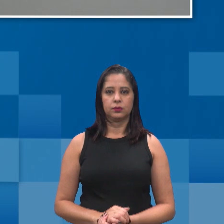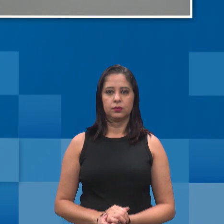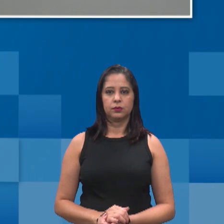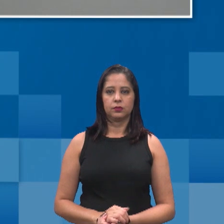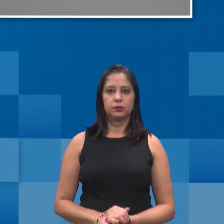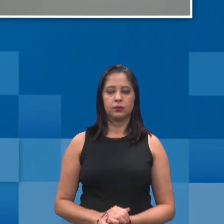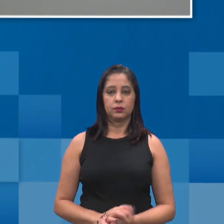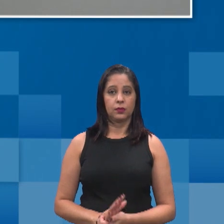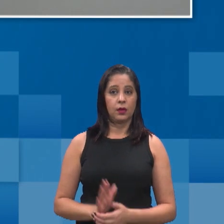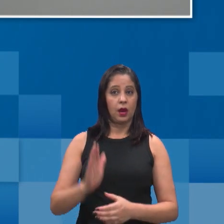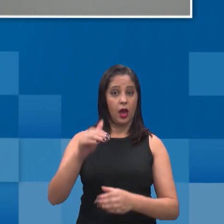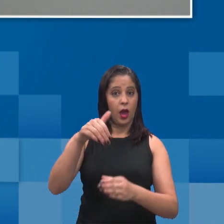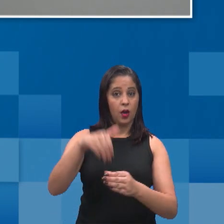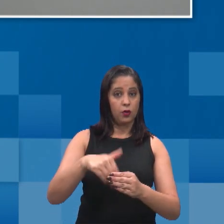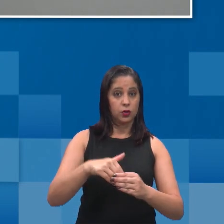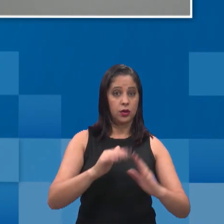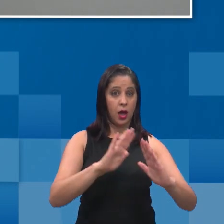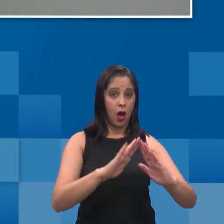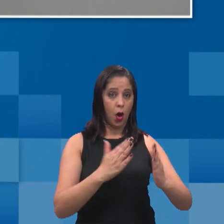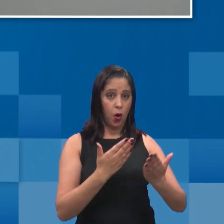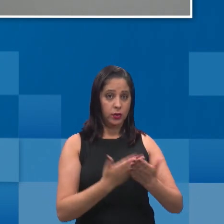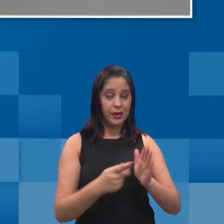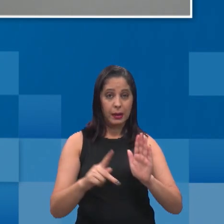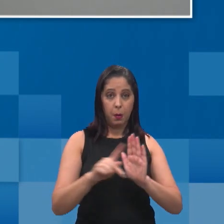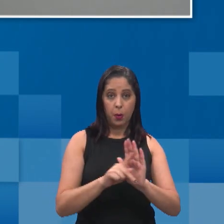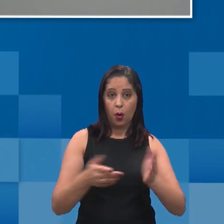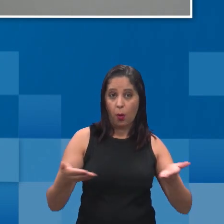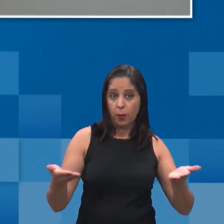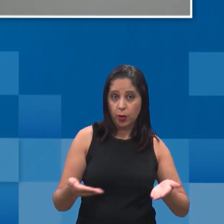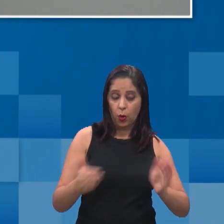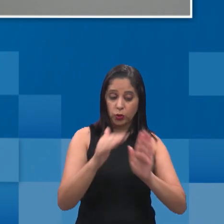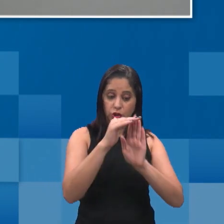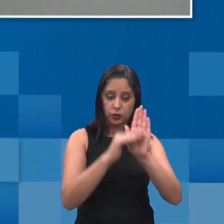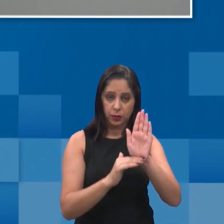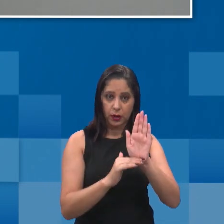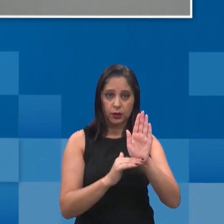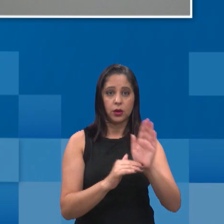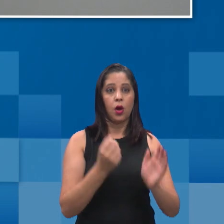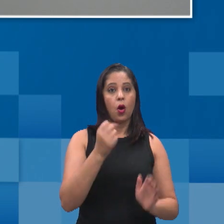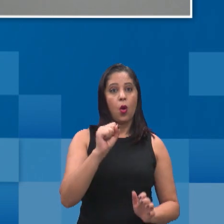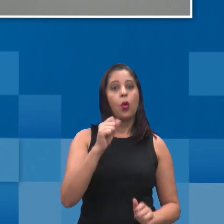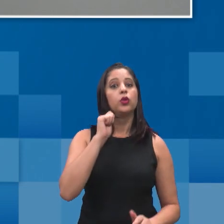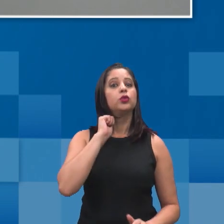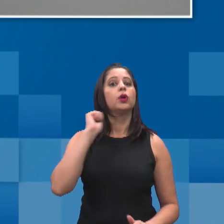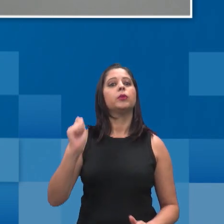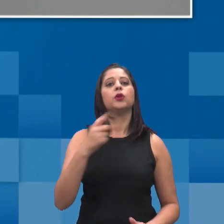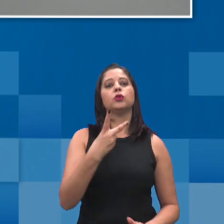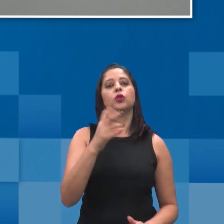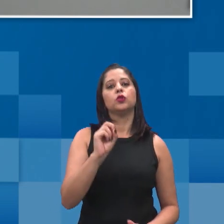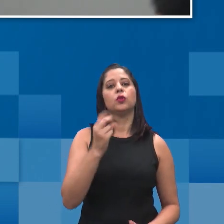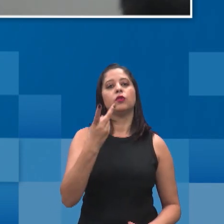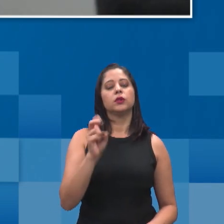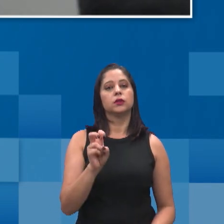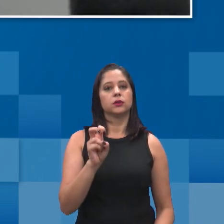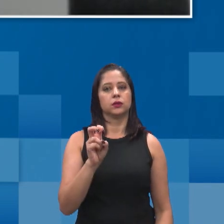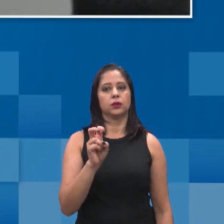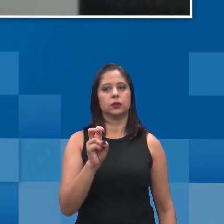Em votação, os requerimentos constantes na pauta da sessão de hoje, 8 de abril de 2025.